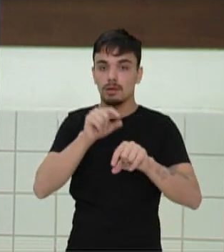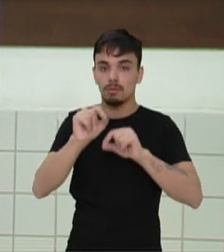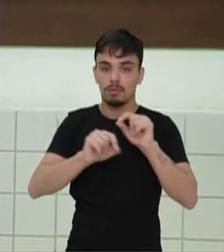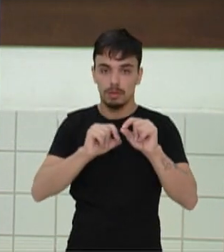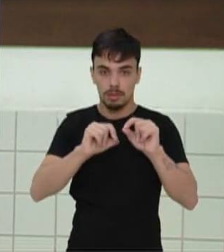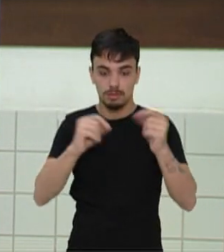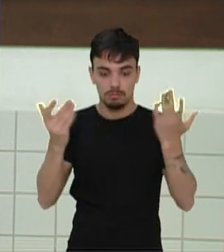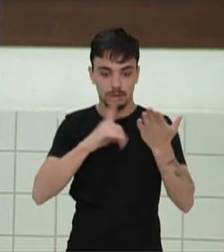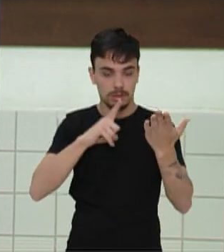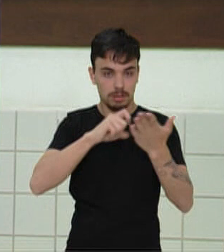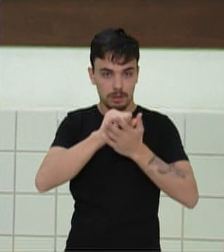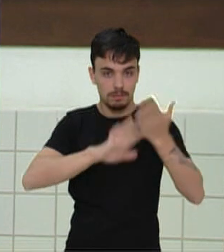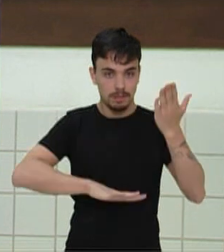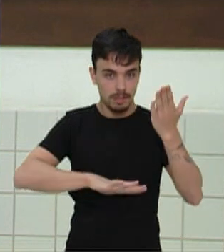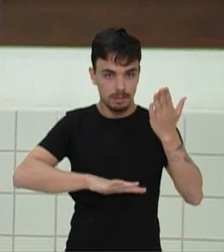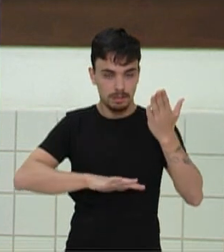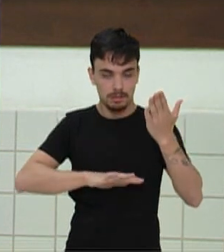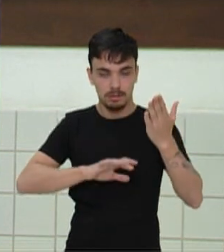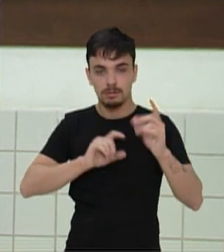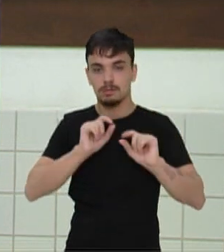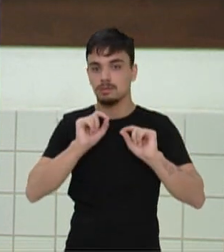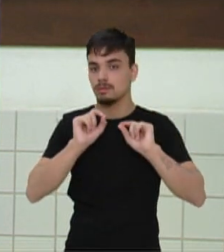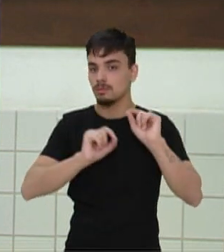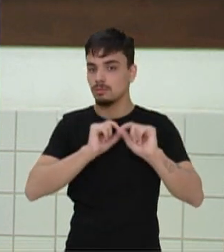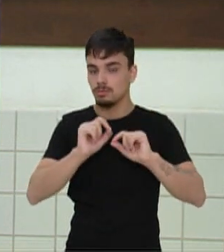alguns exercícios um pouquinho mais